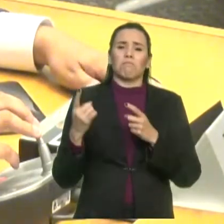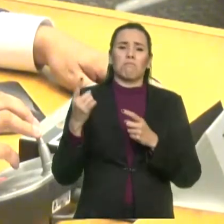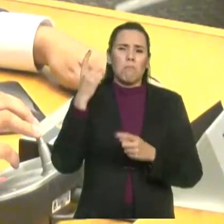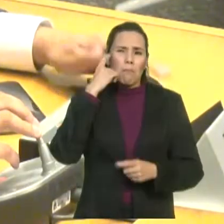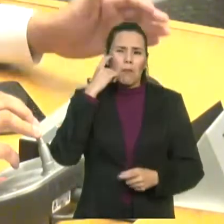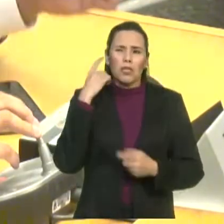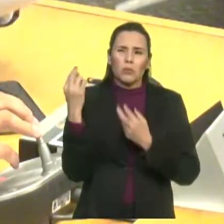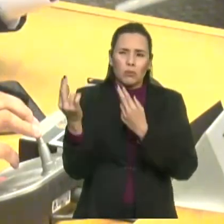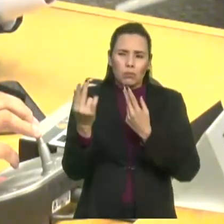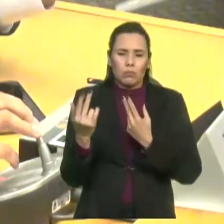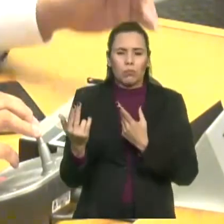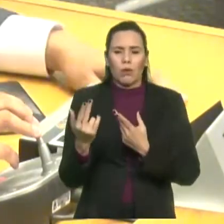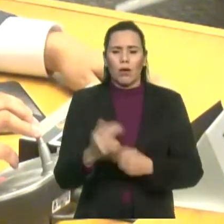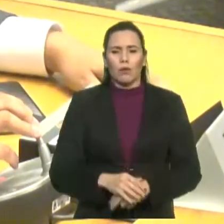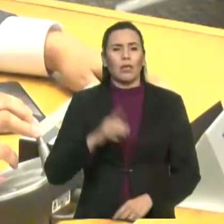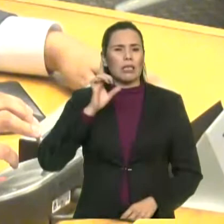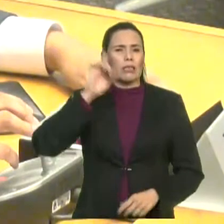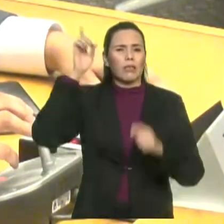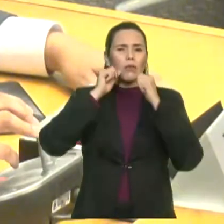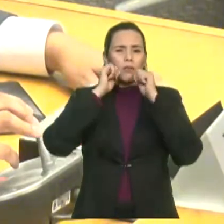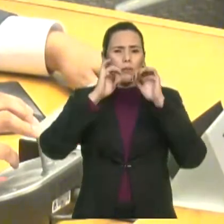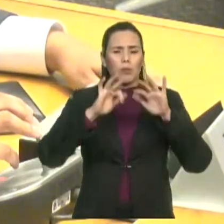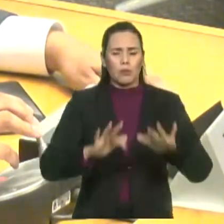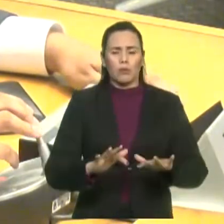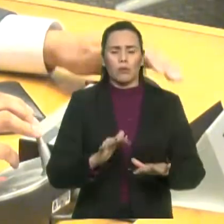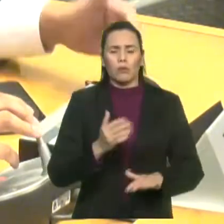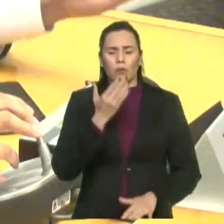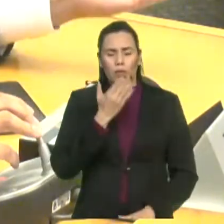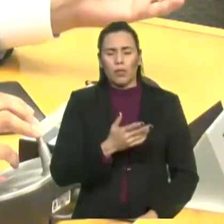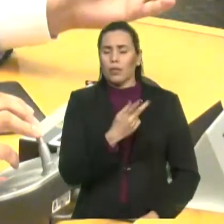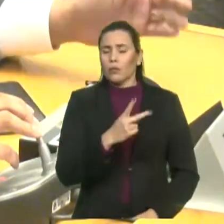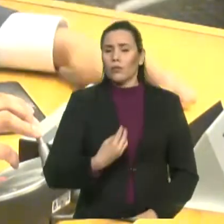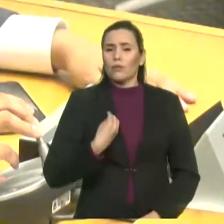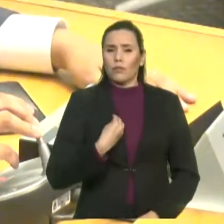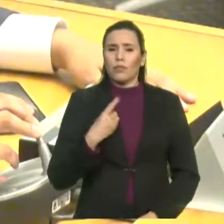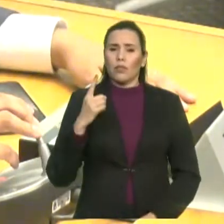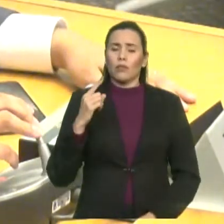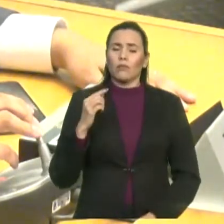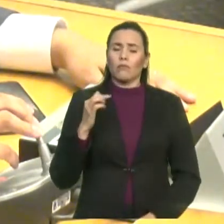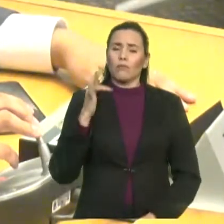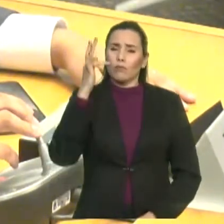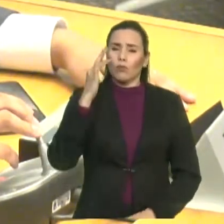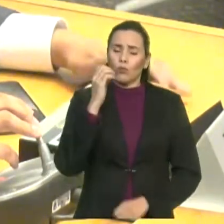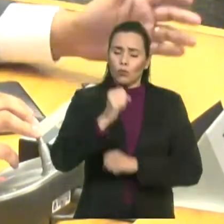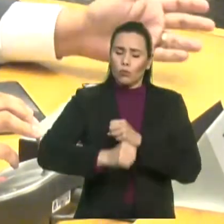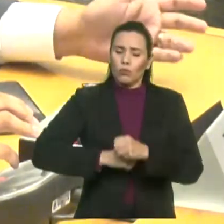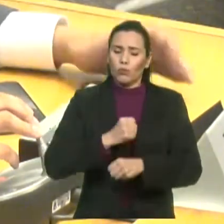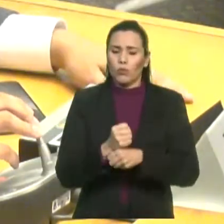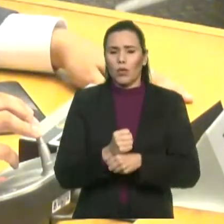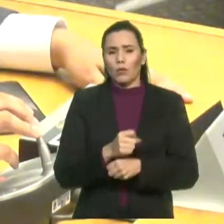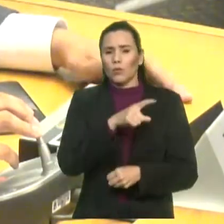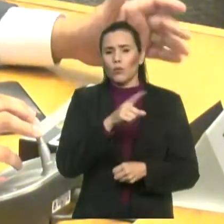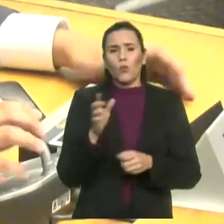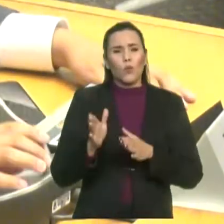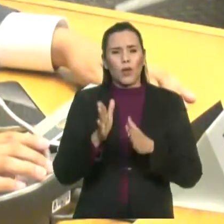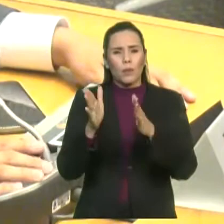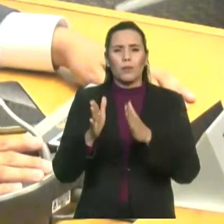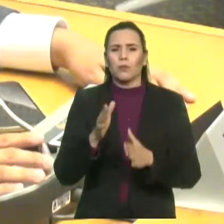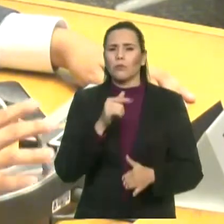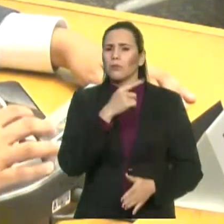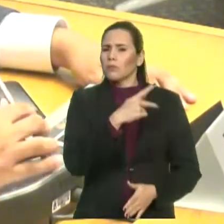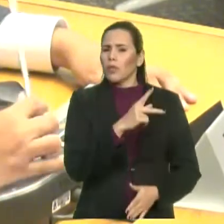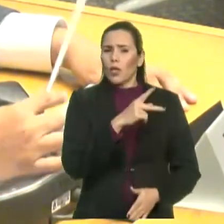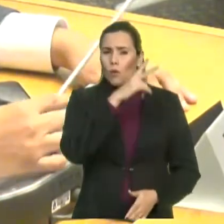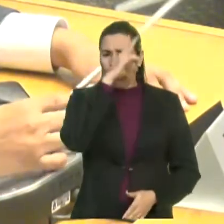ter, e que Deus abençoe ele nos próximos anos com o caminho que ele decidir trilhar. Obrigado,